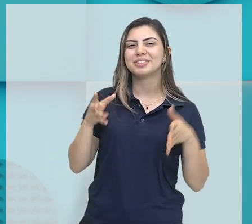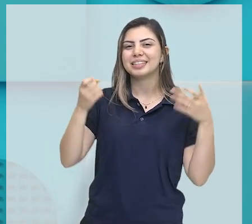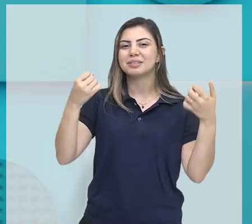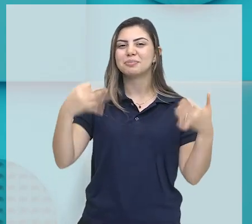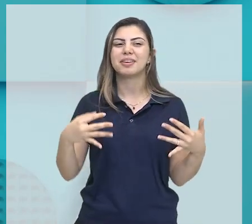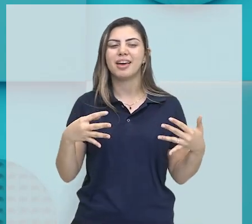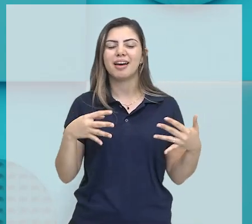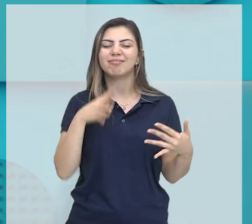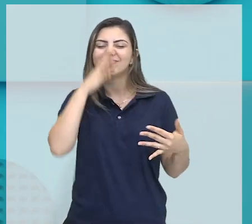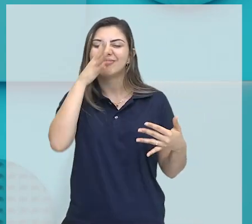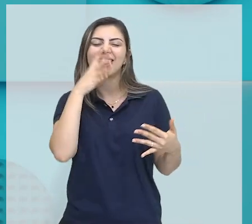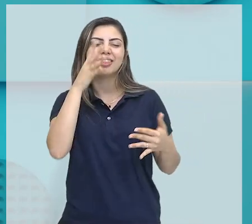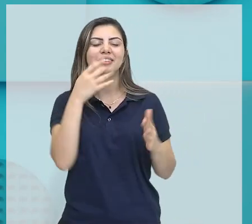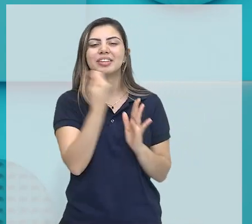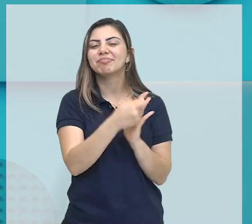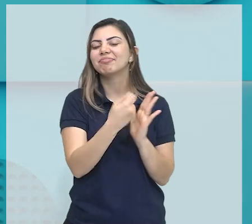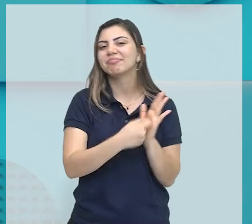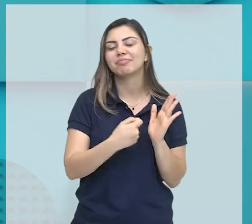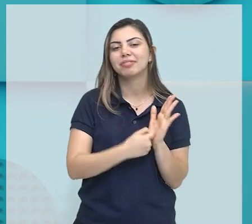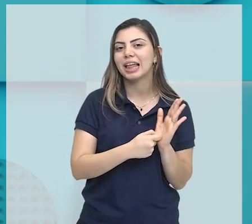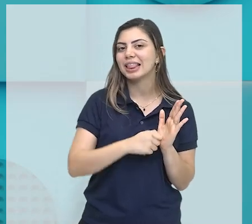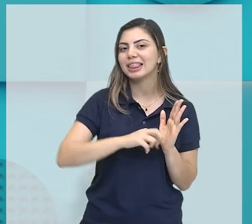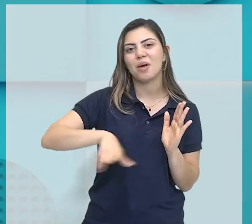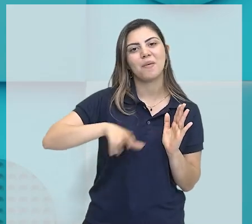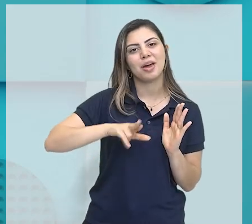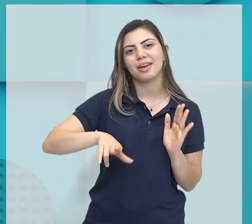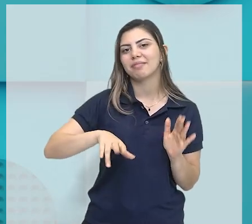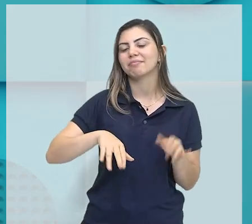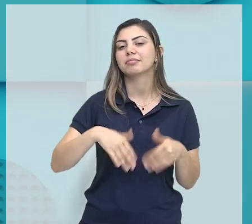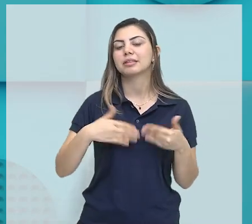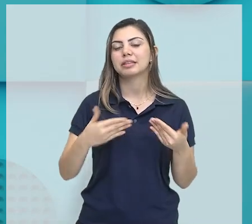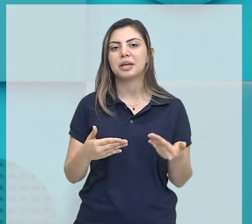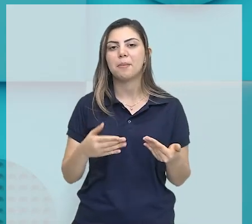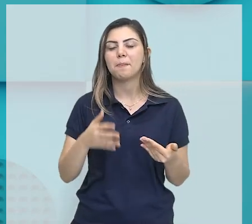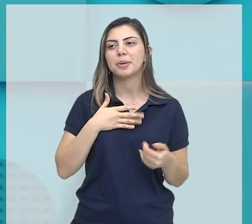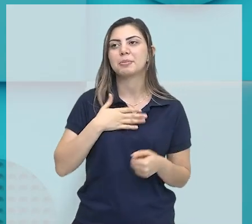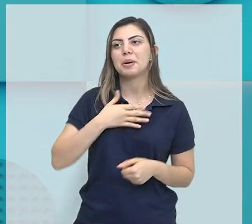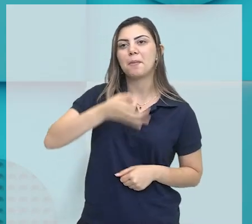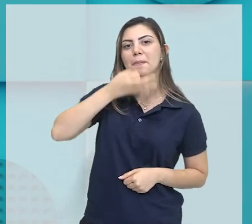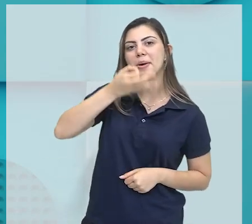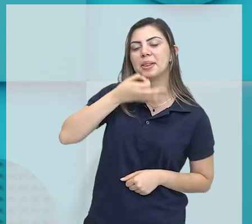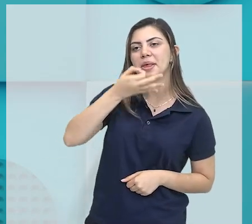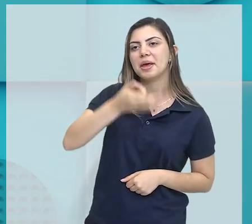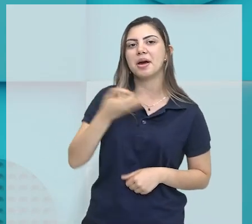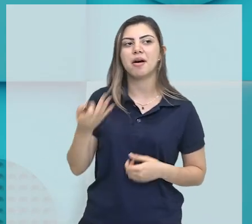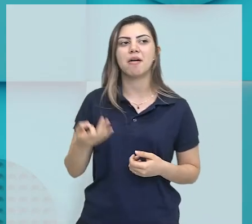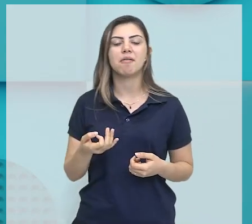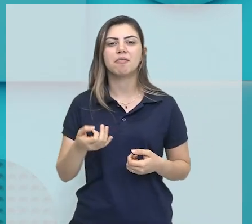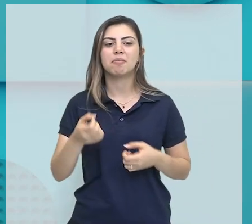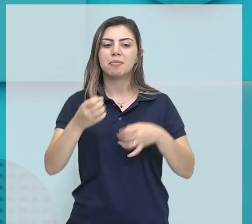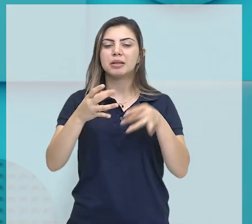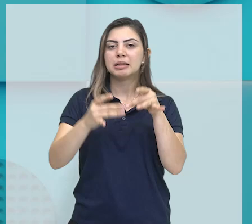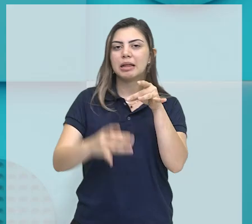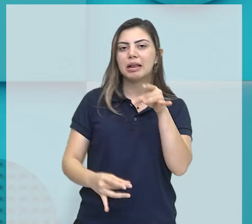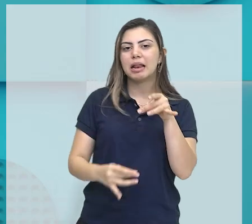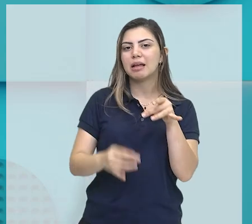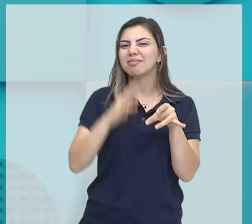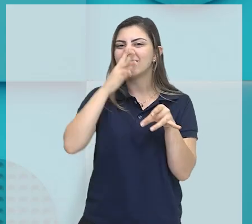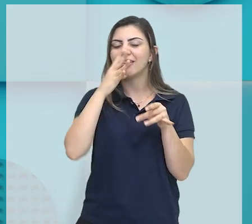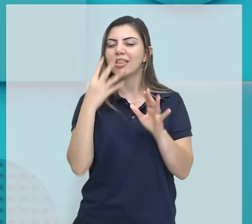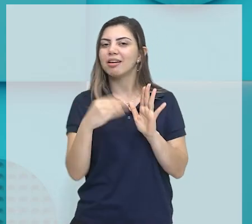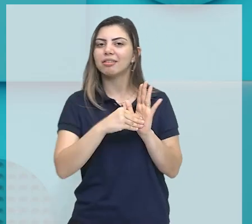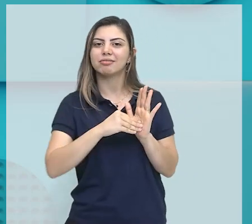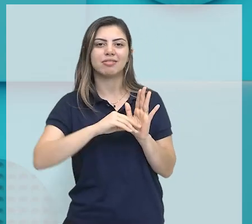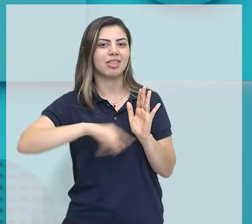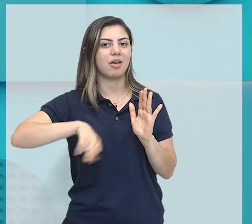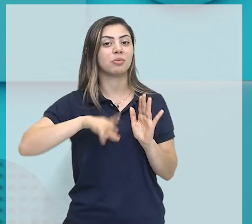qualquer jeito, né, que se põe esses argumentos, esse ponto de vista. Existem alguns tipos, né,